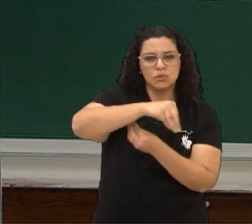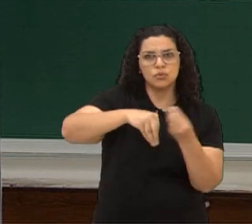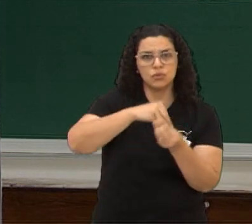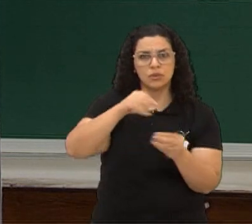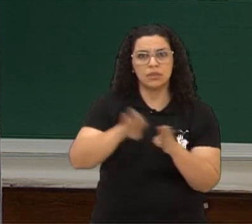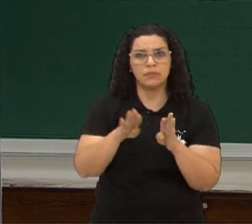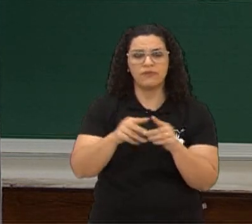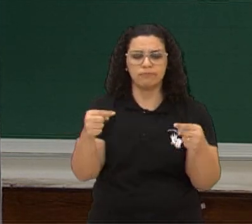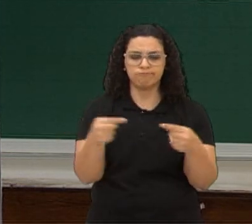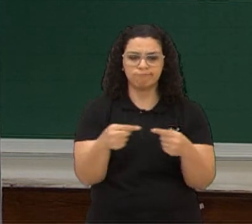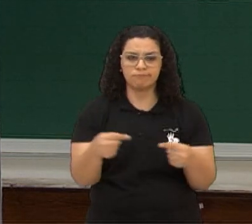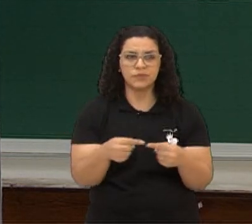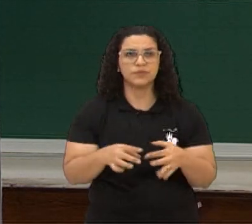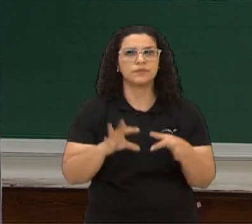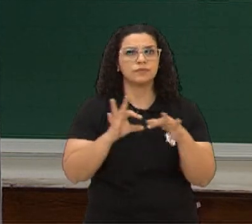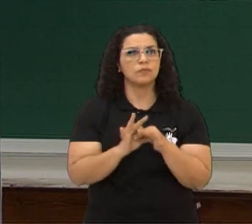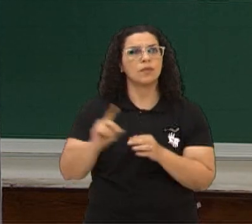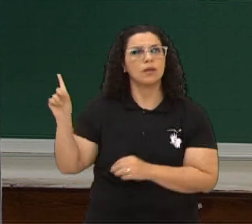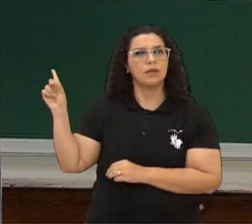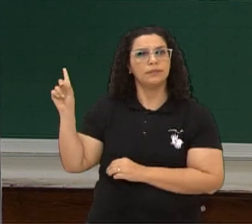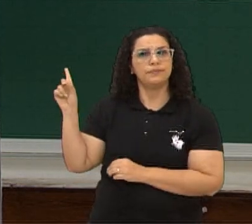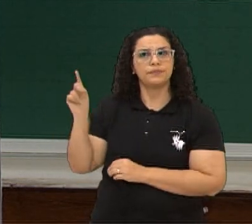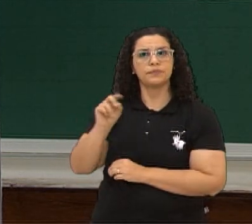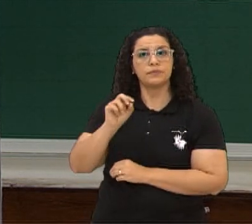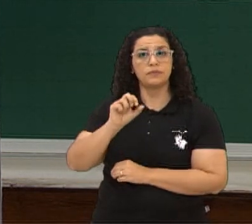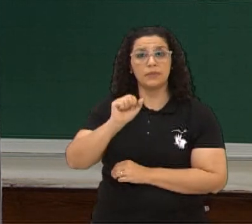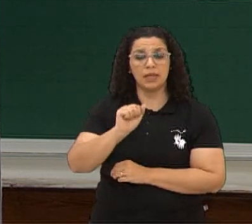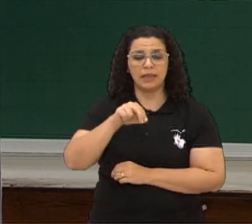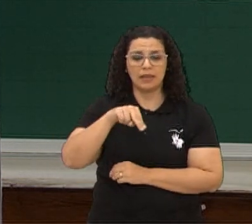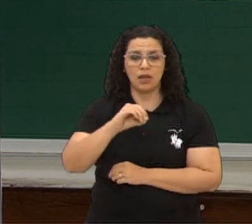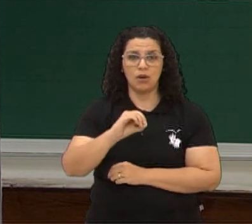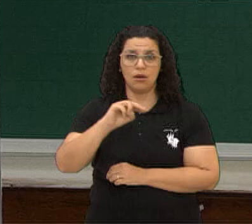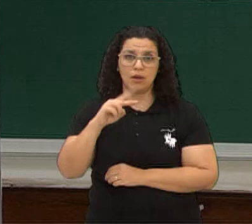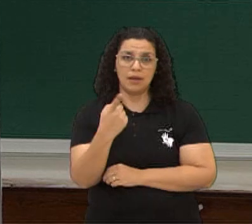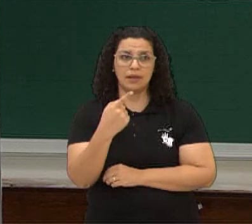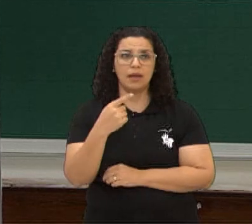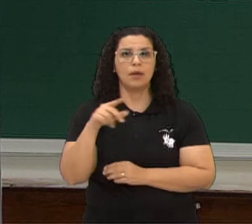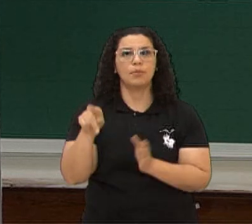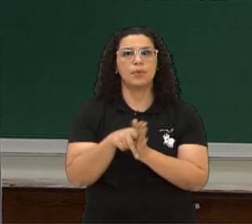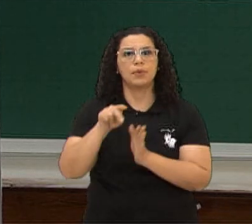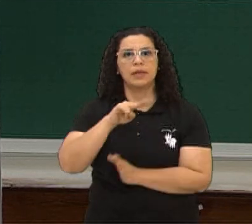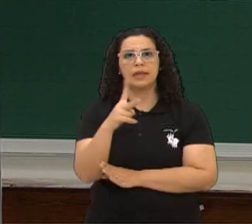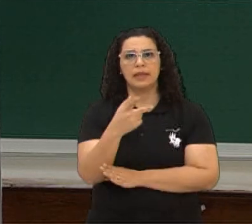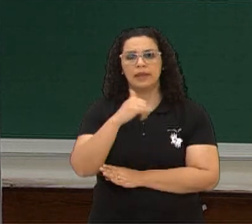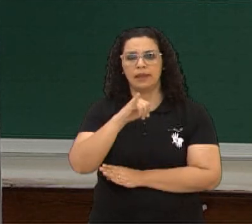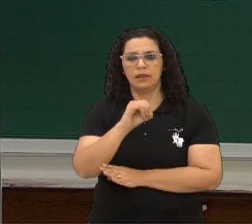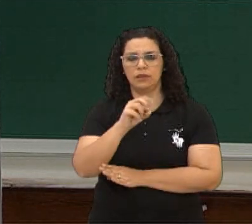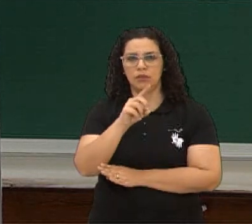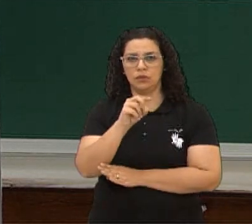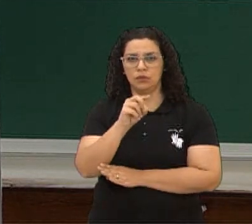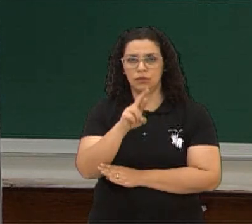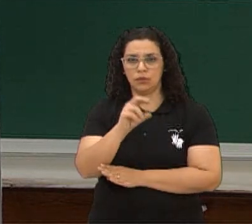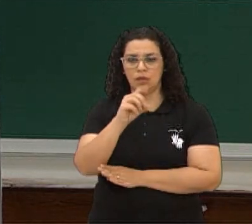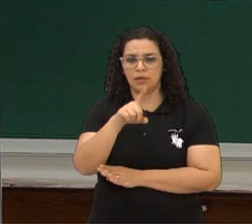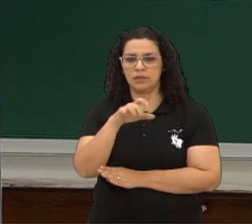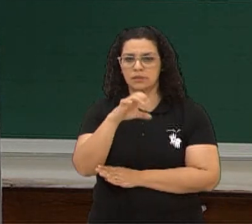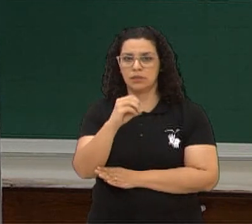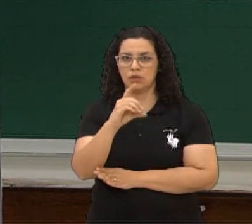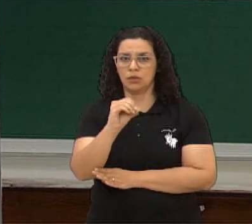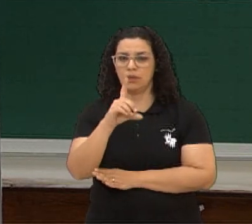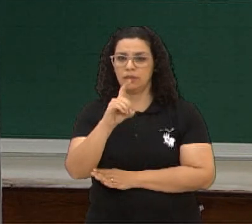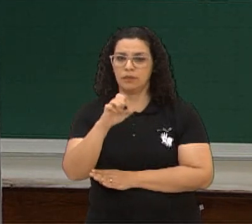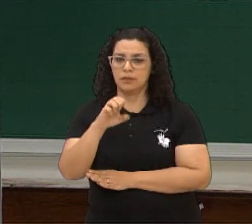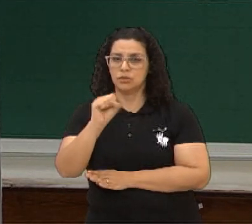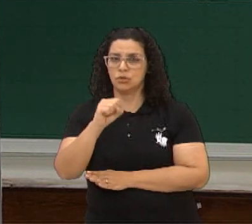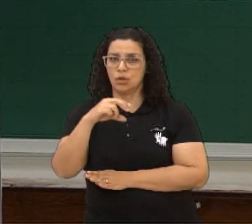eles vão se combinar e vão formar o NaOH, que é o hidróxido de sódio, que vai estar lá na solução, fazendo com que